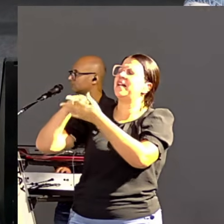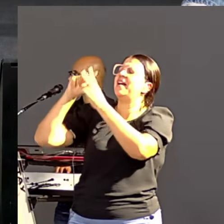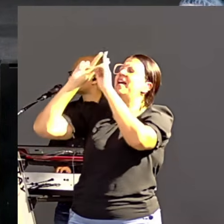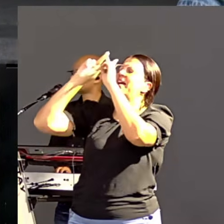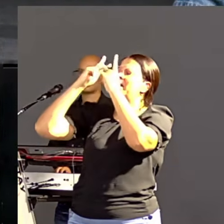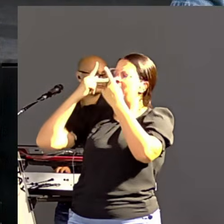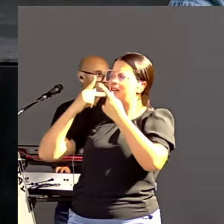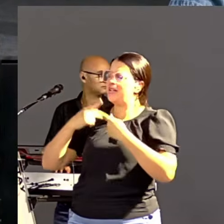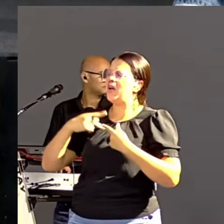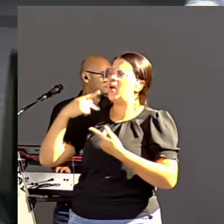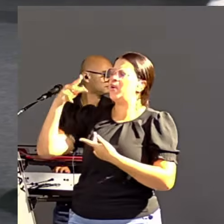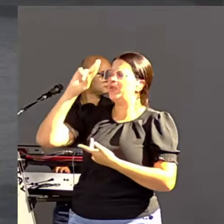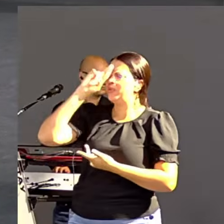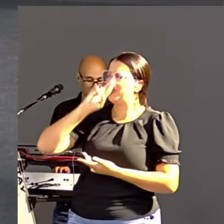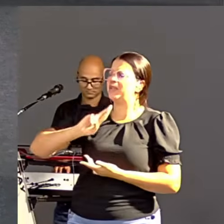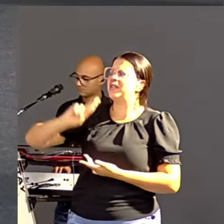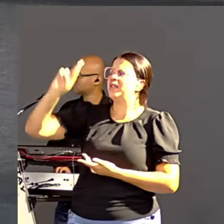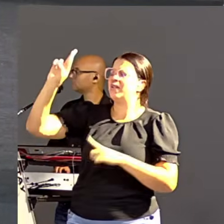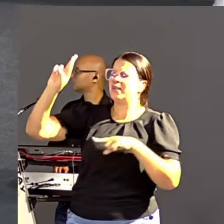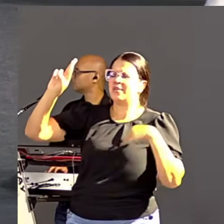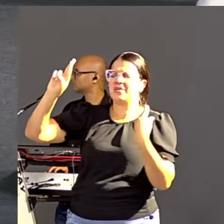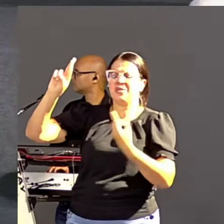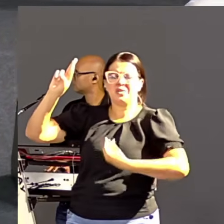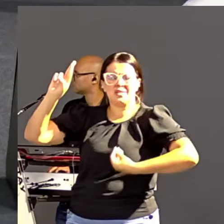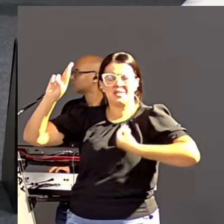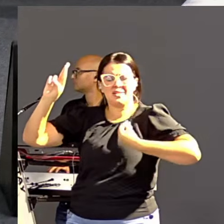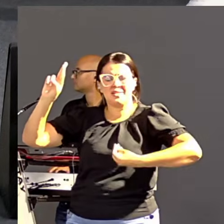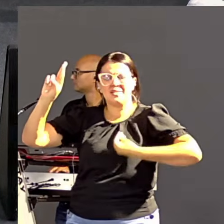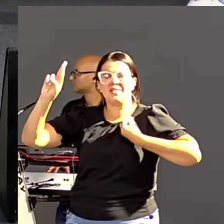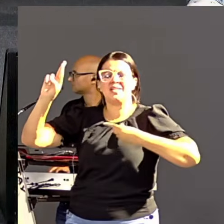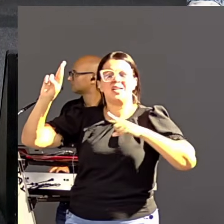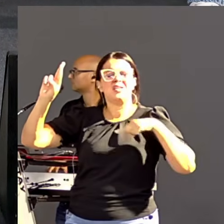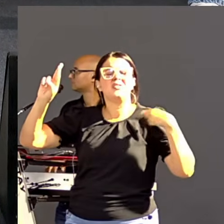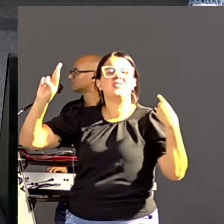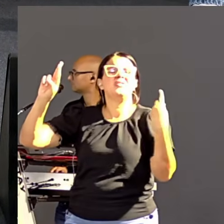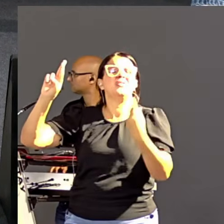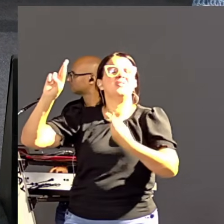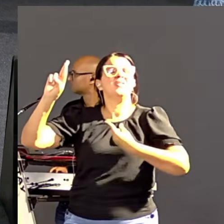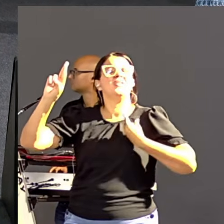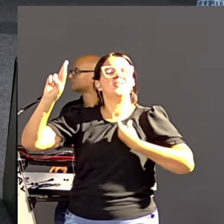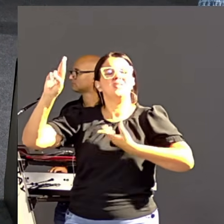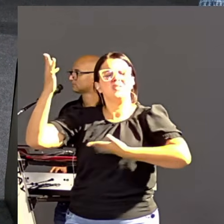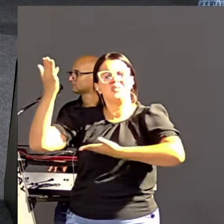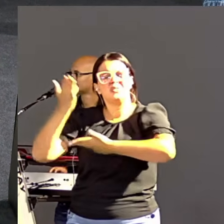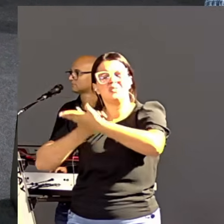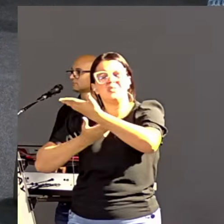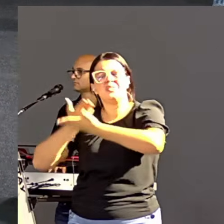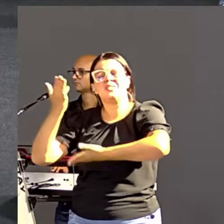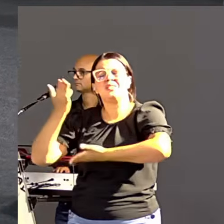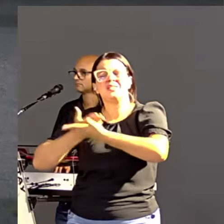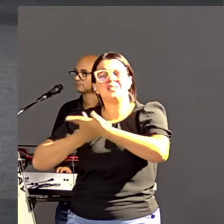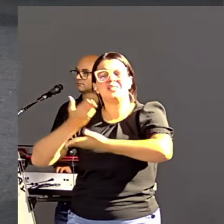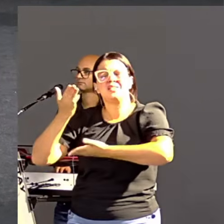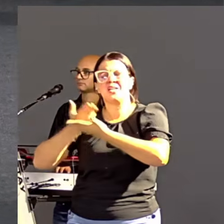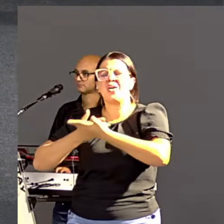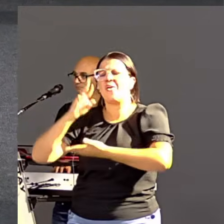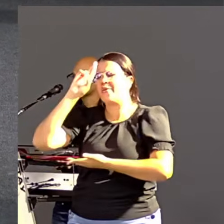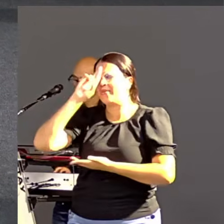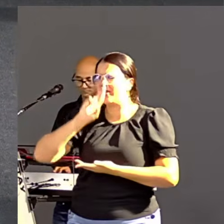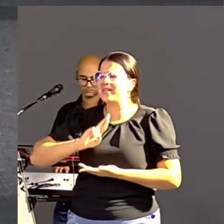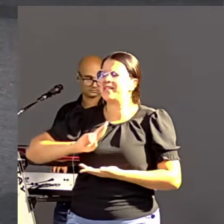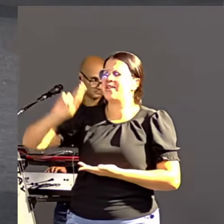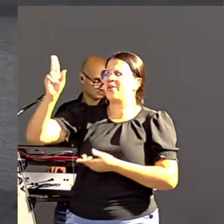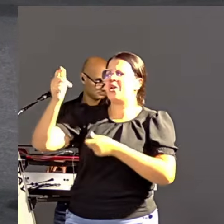Reconhecendo o Teu senhorio sobre as nossas vidas. Nós somos os Teus servos. O Senhor tem